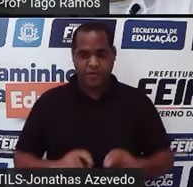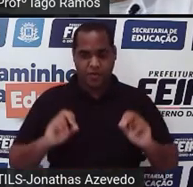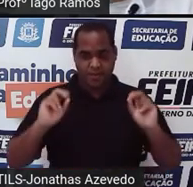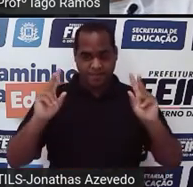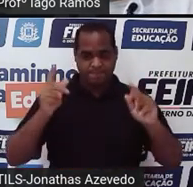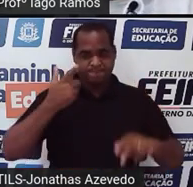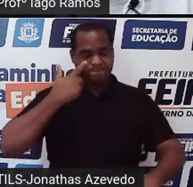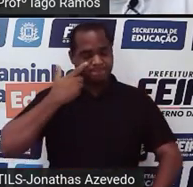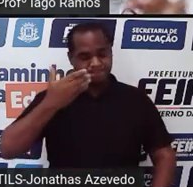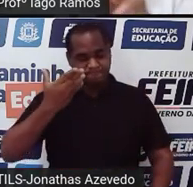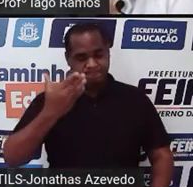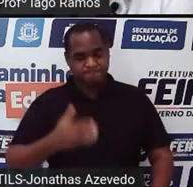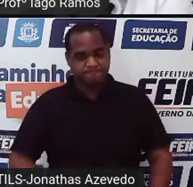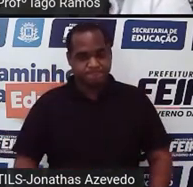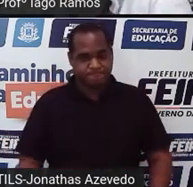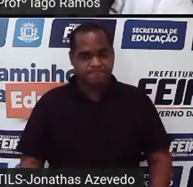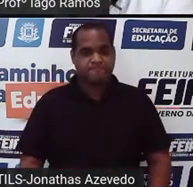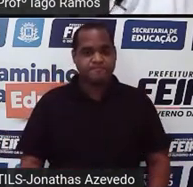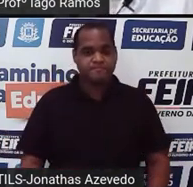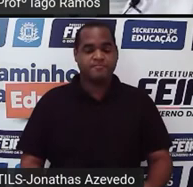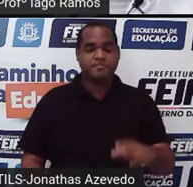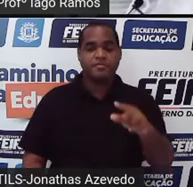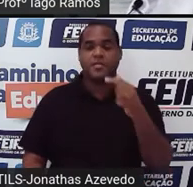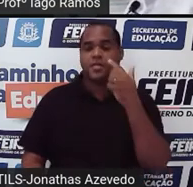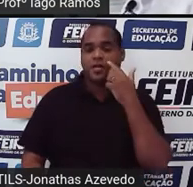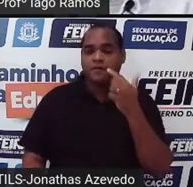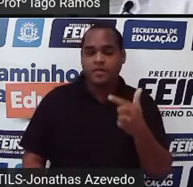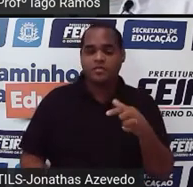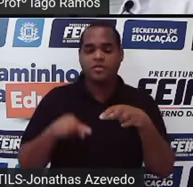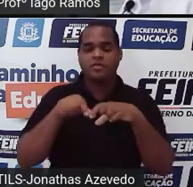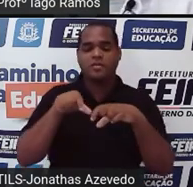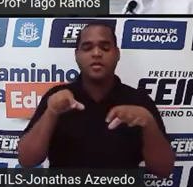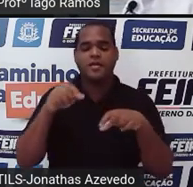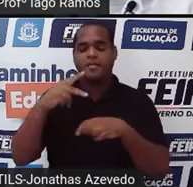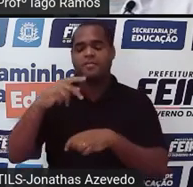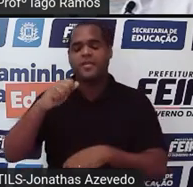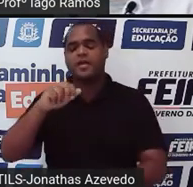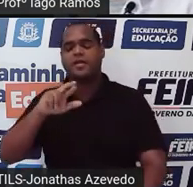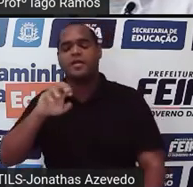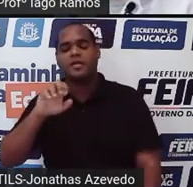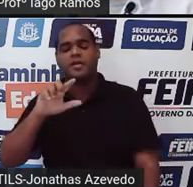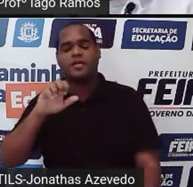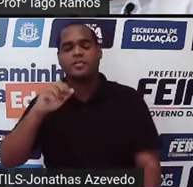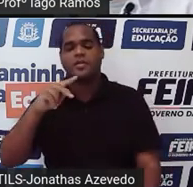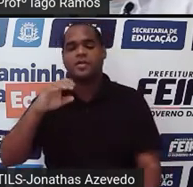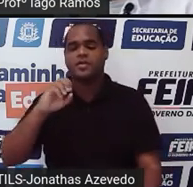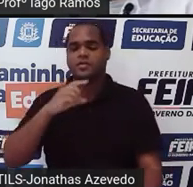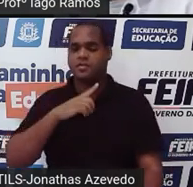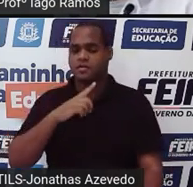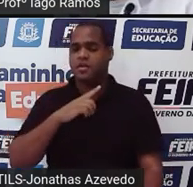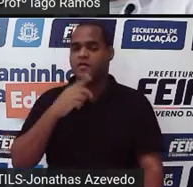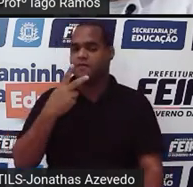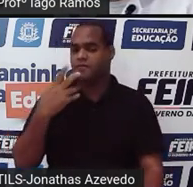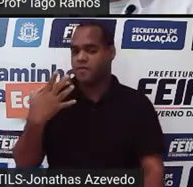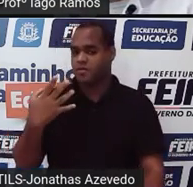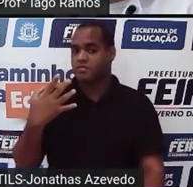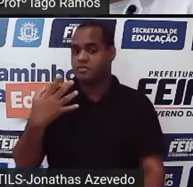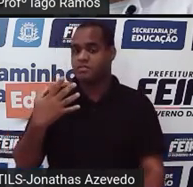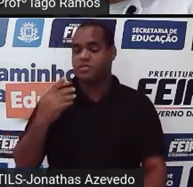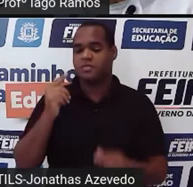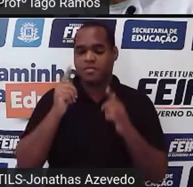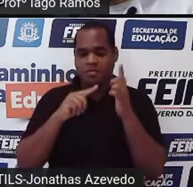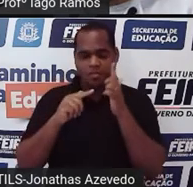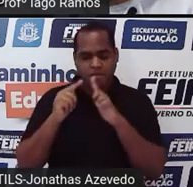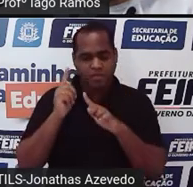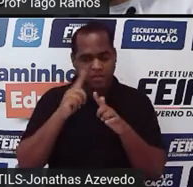só é aquele mesmo paralelepípedo que eu usei 24 o Guns para medir o